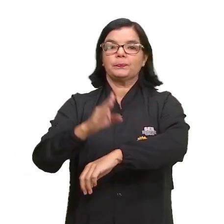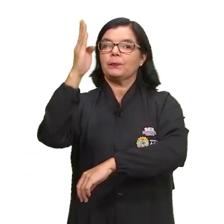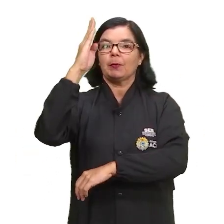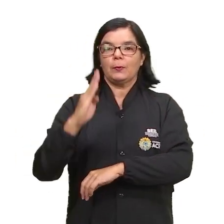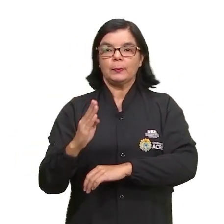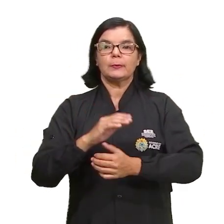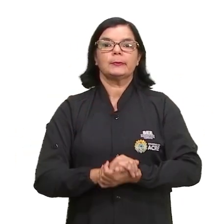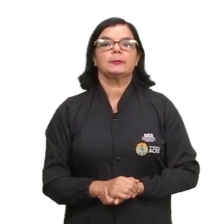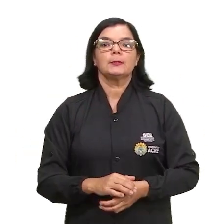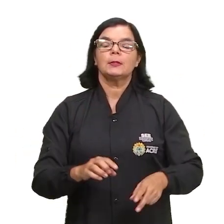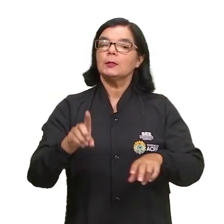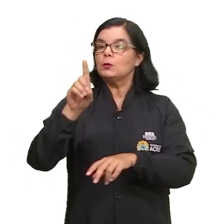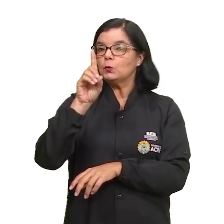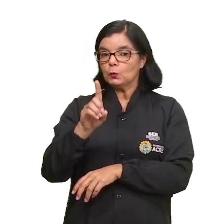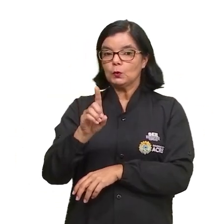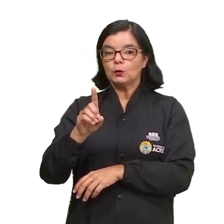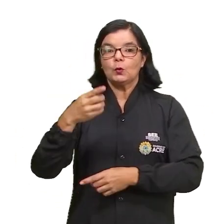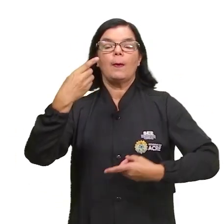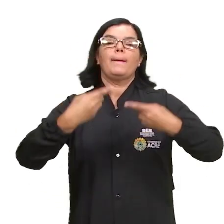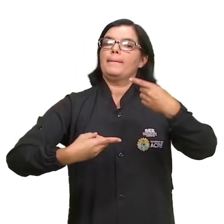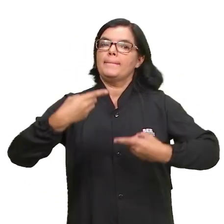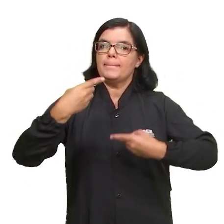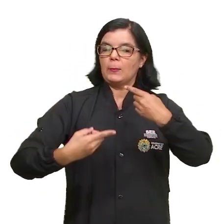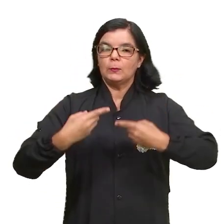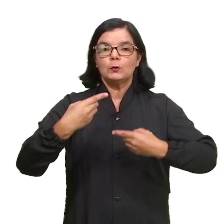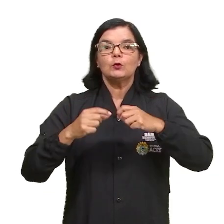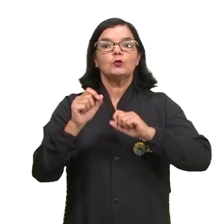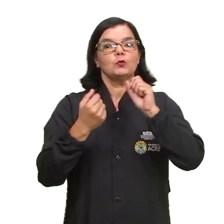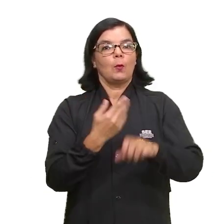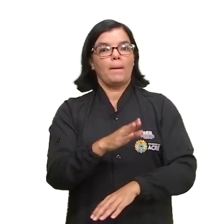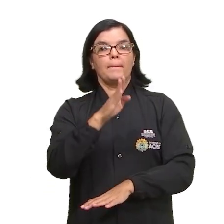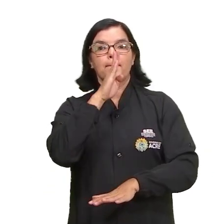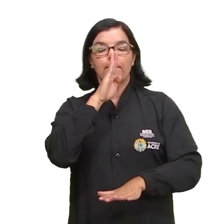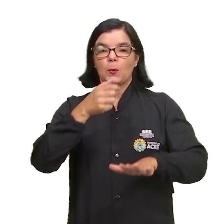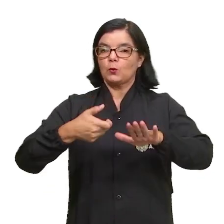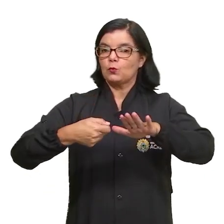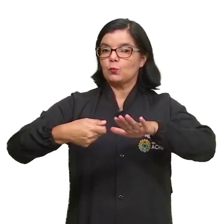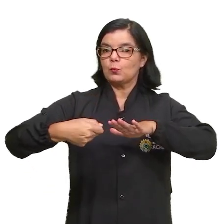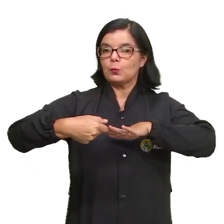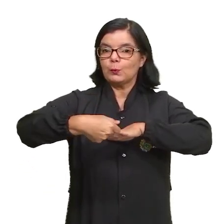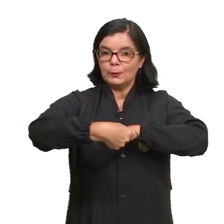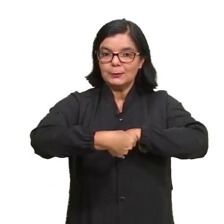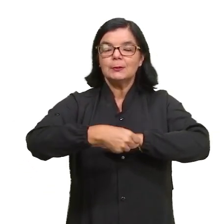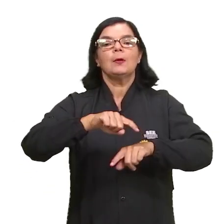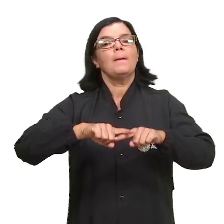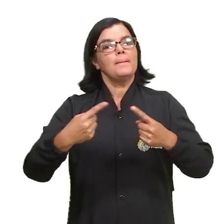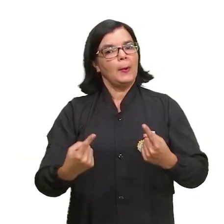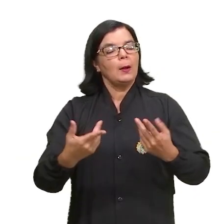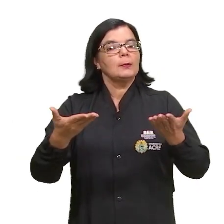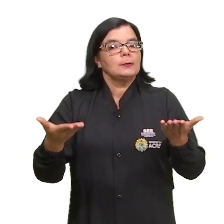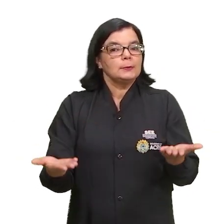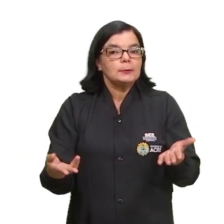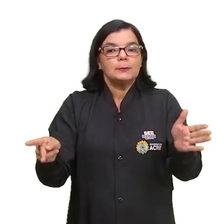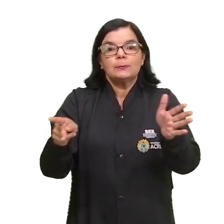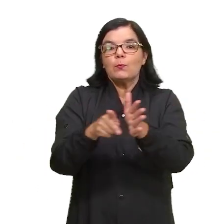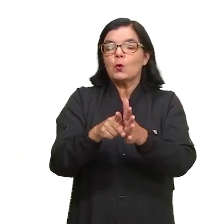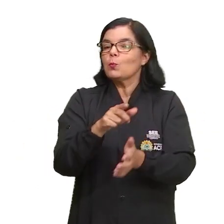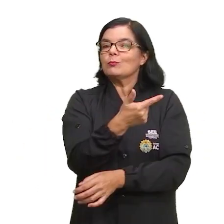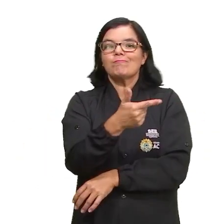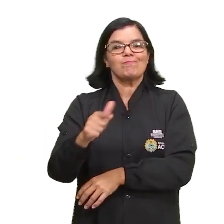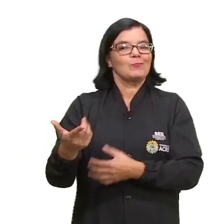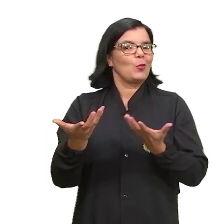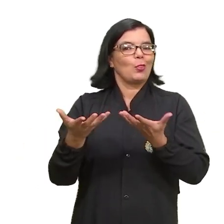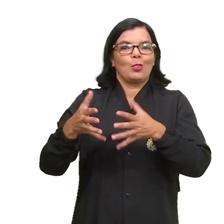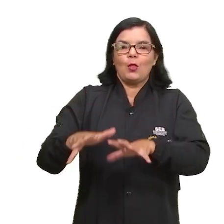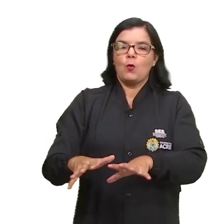E. Letra D, política de censura midiática. Bom, o DIP tinha essa função, mas nesse caso em específico eles não estavam